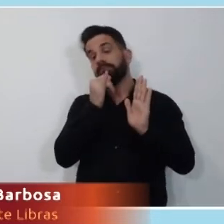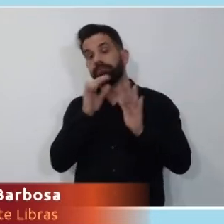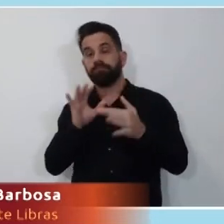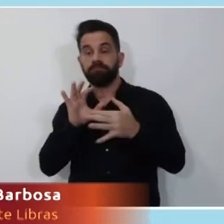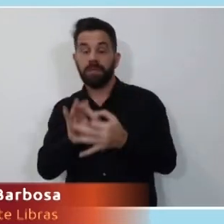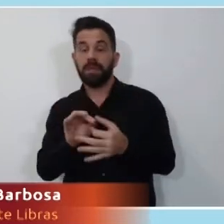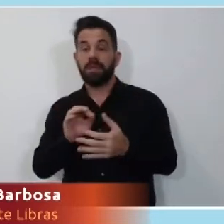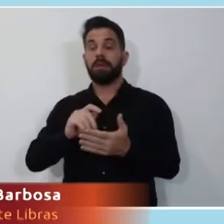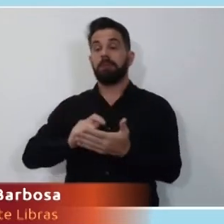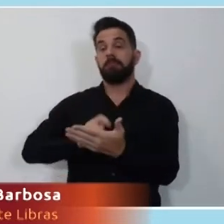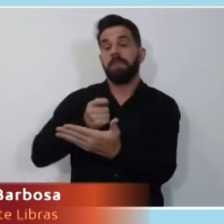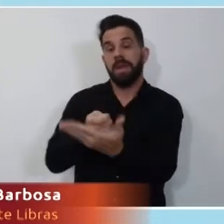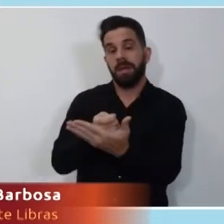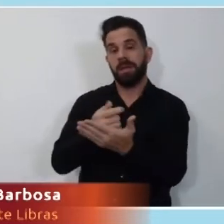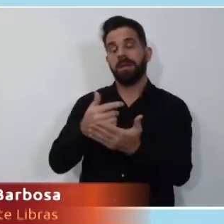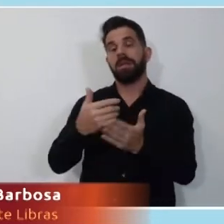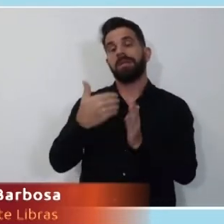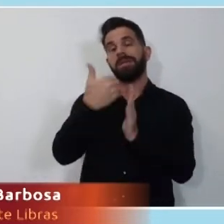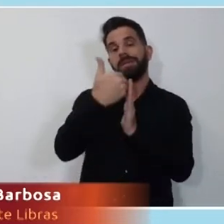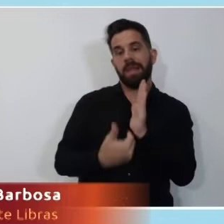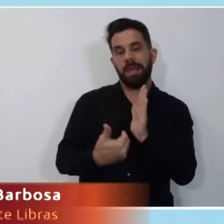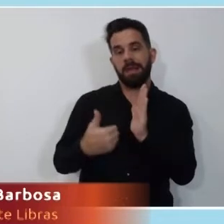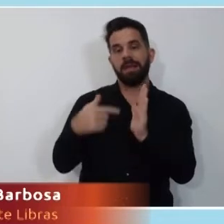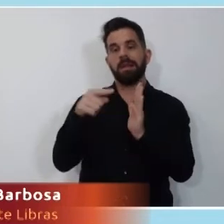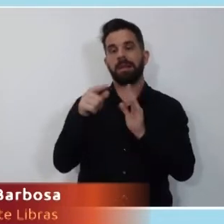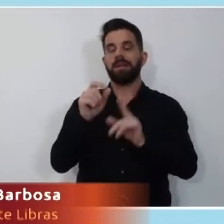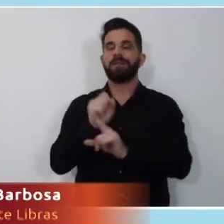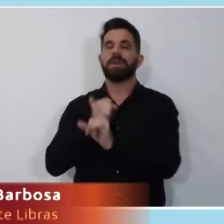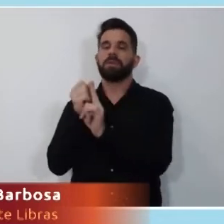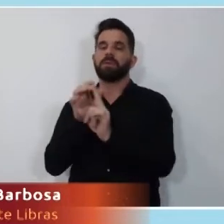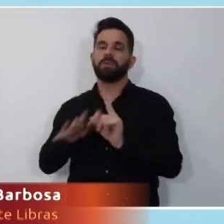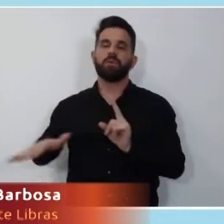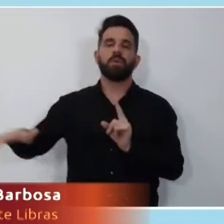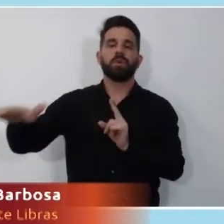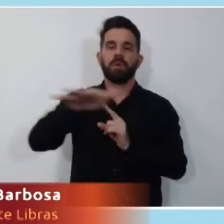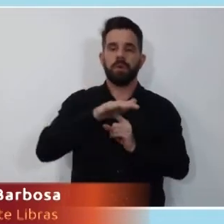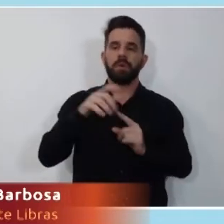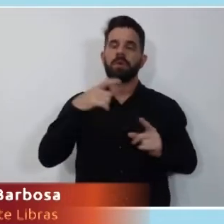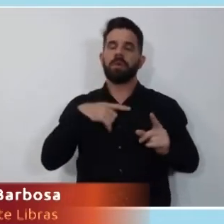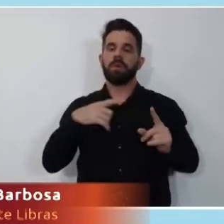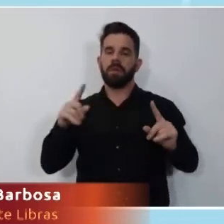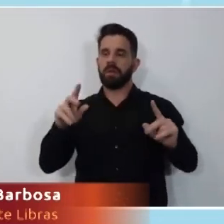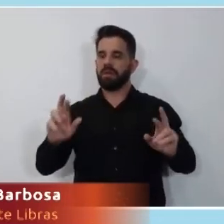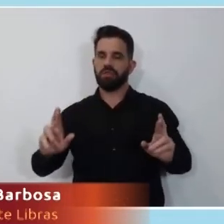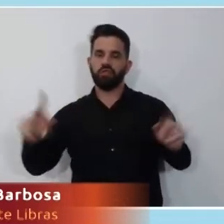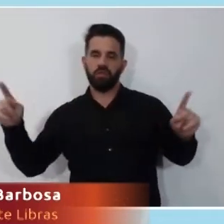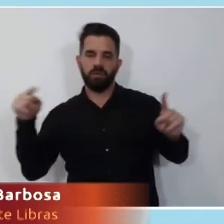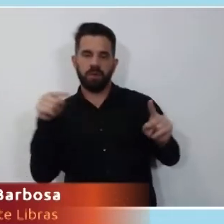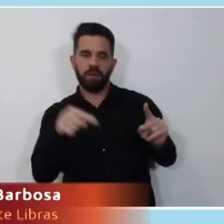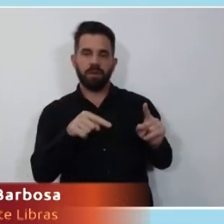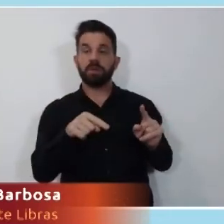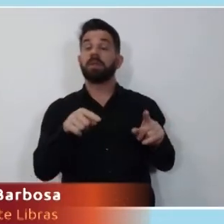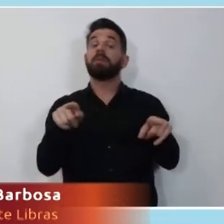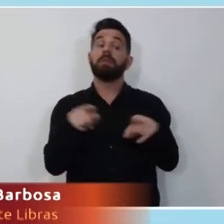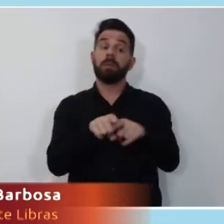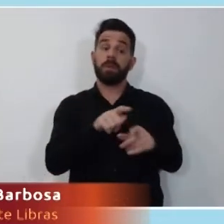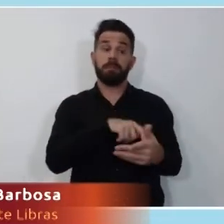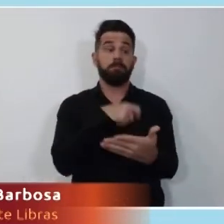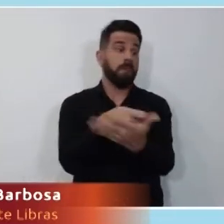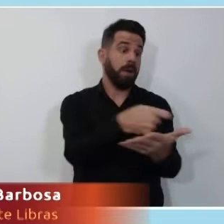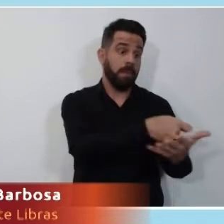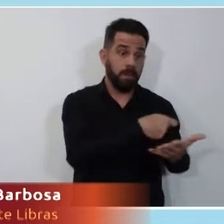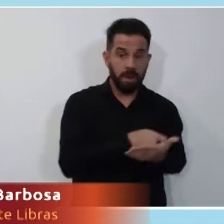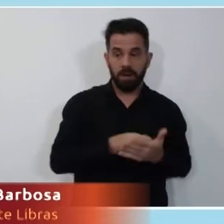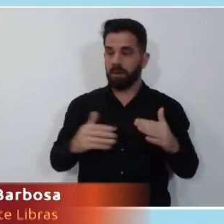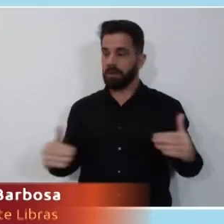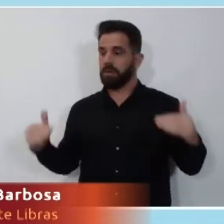governo possa subsidiar para pagar essa diferença do custo das zonas mais periféricas, é uma ideia que eu acho, no momento